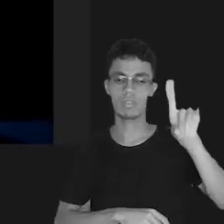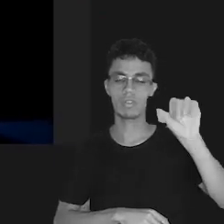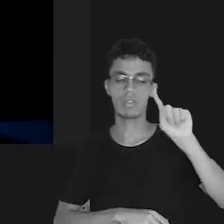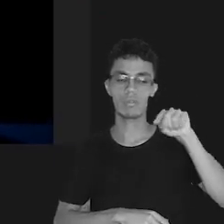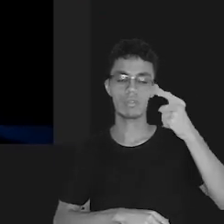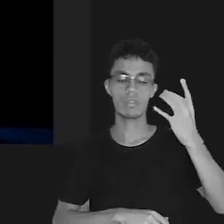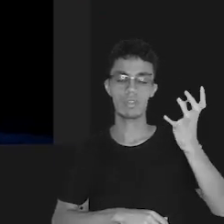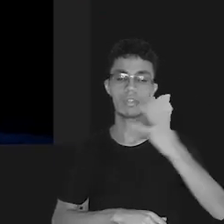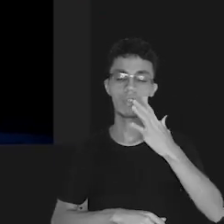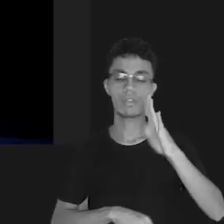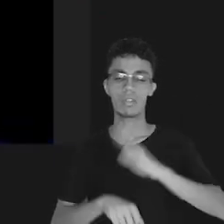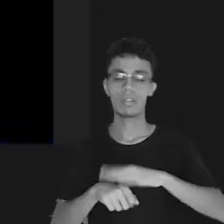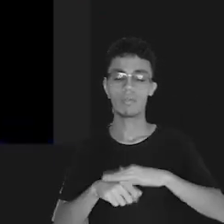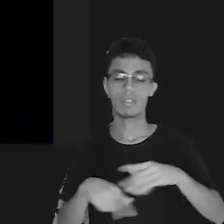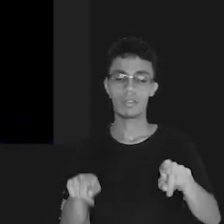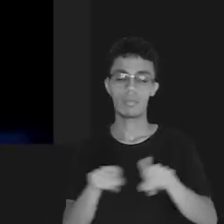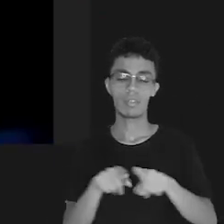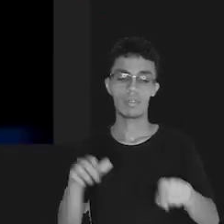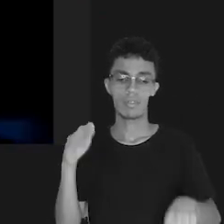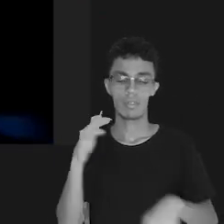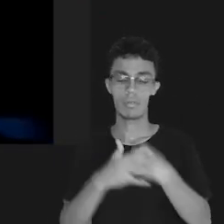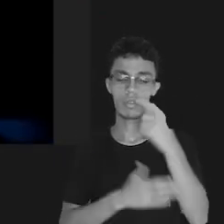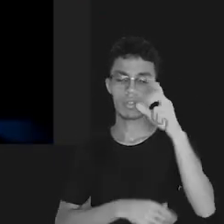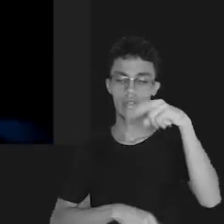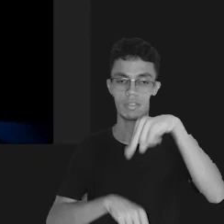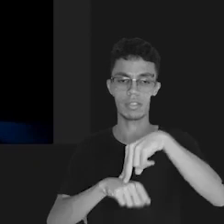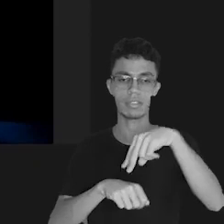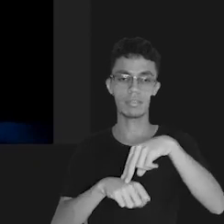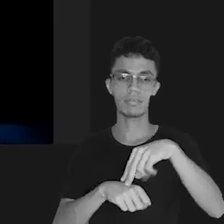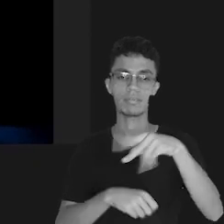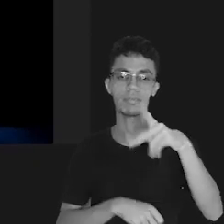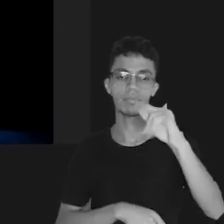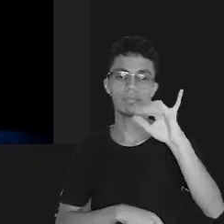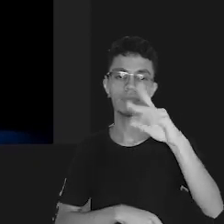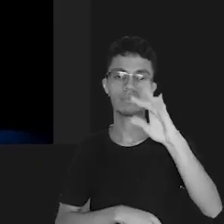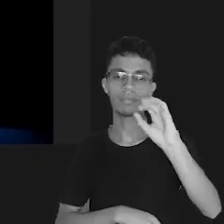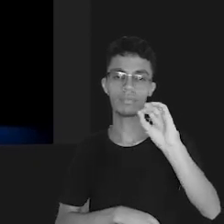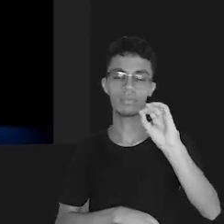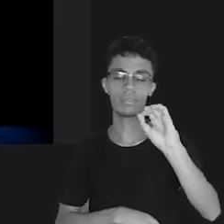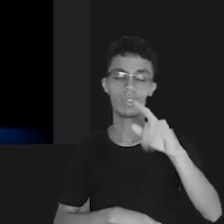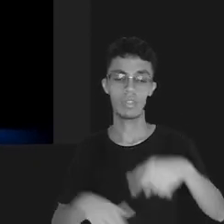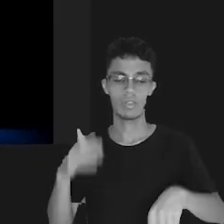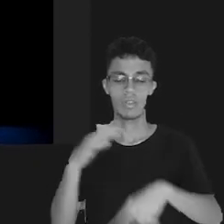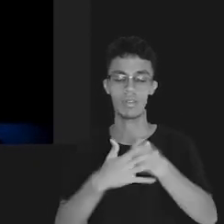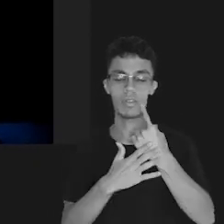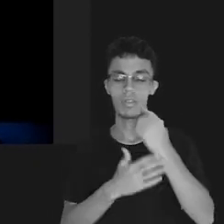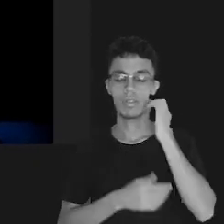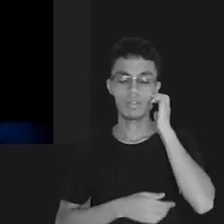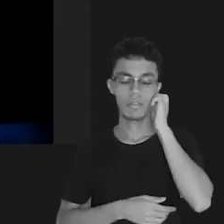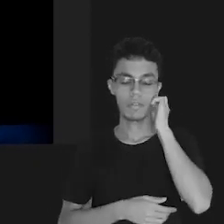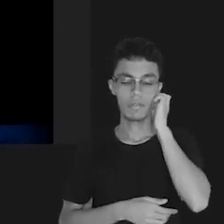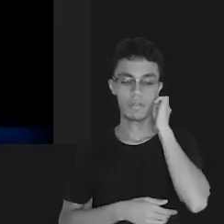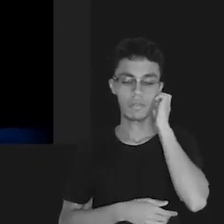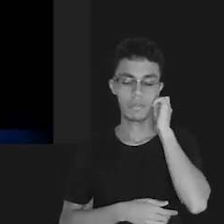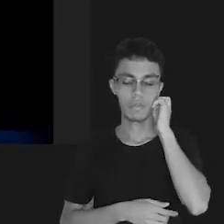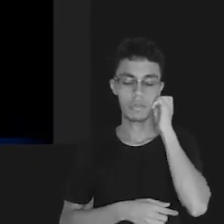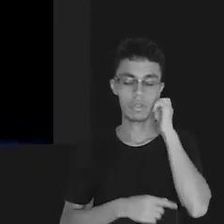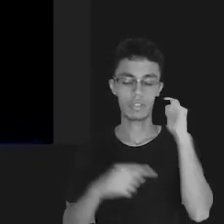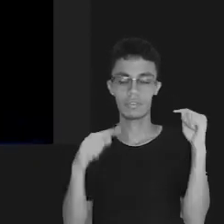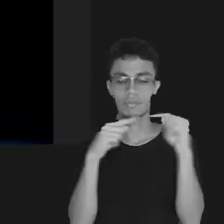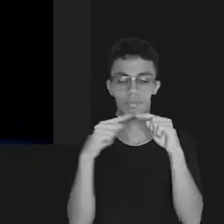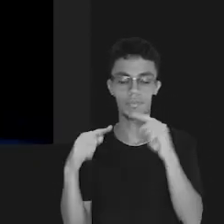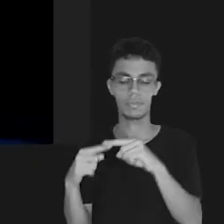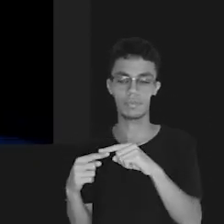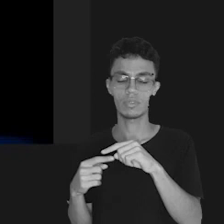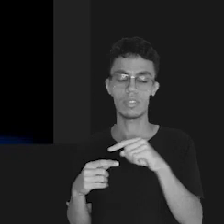depois eu quero saber dela também, mas eu queria saber de você, que teve primeiro o contato inicial com